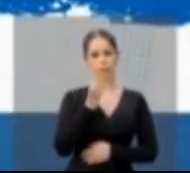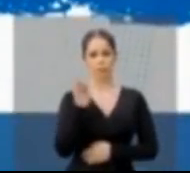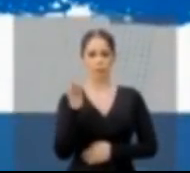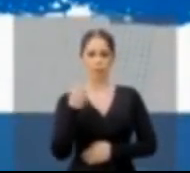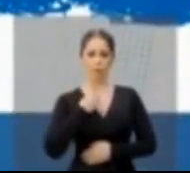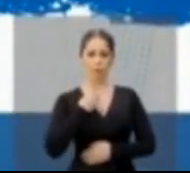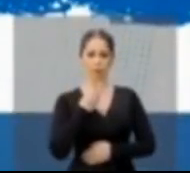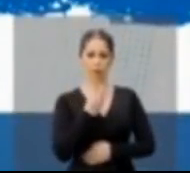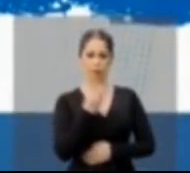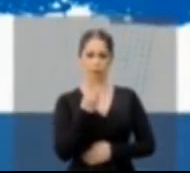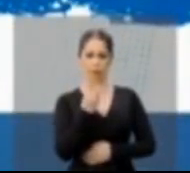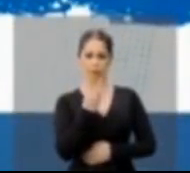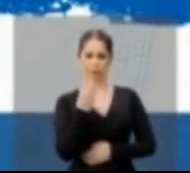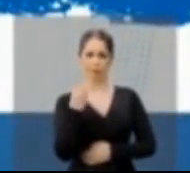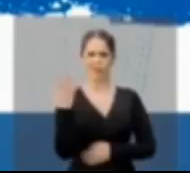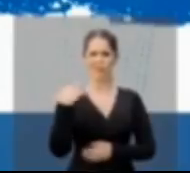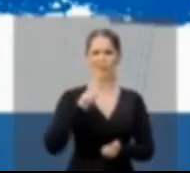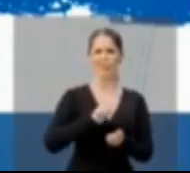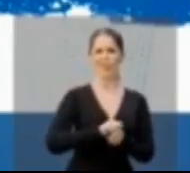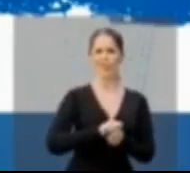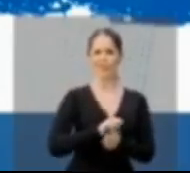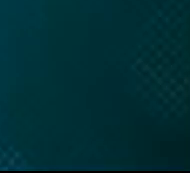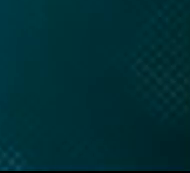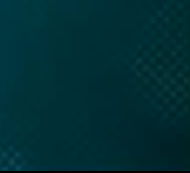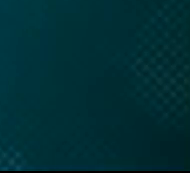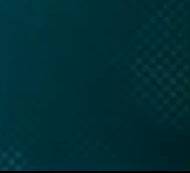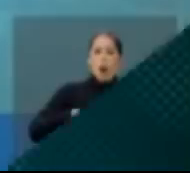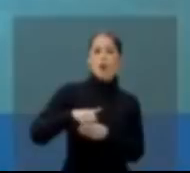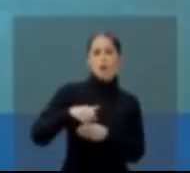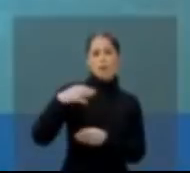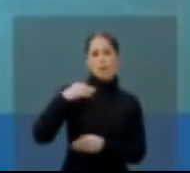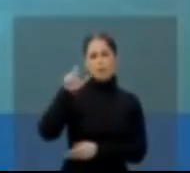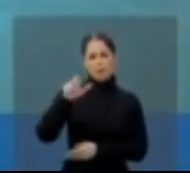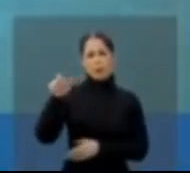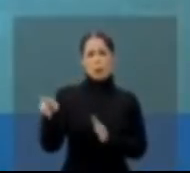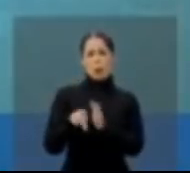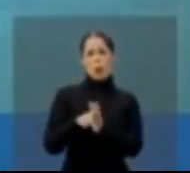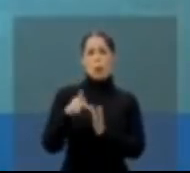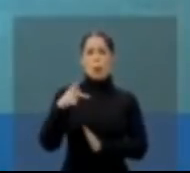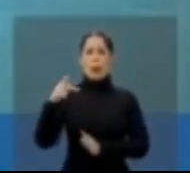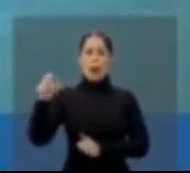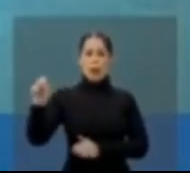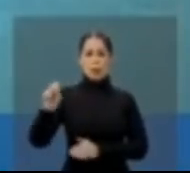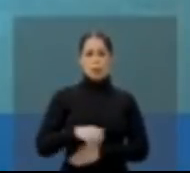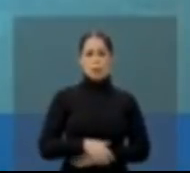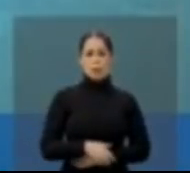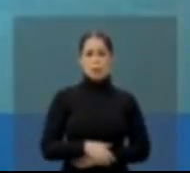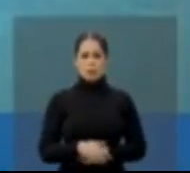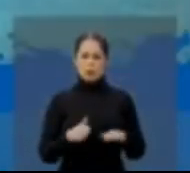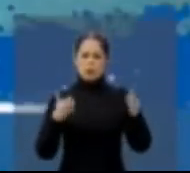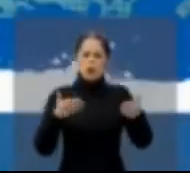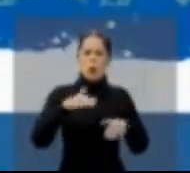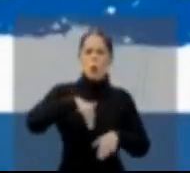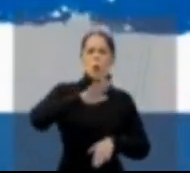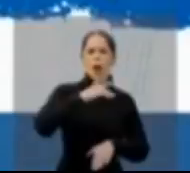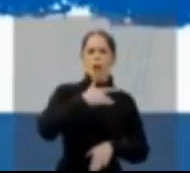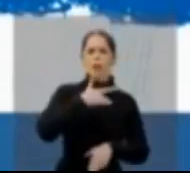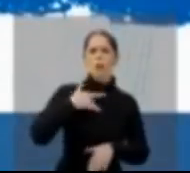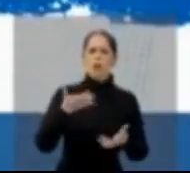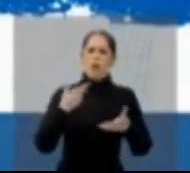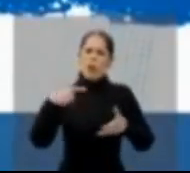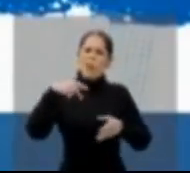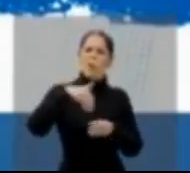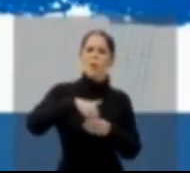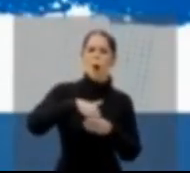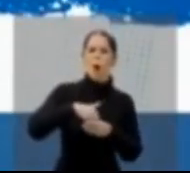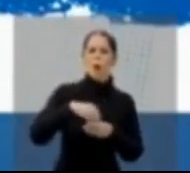federal. 3121. Vem comigo. Para deputado federal, vote nos candidatos do PPS. Por mais saúde, conto